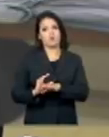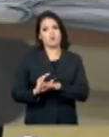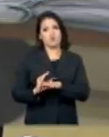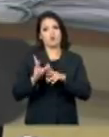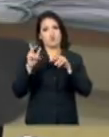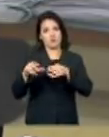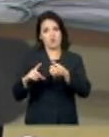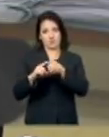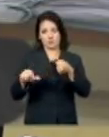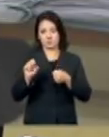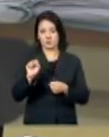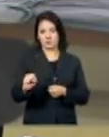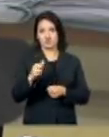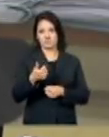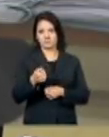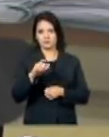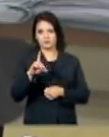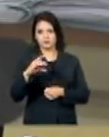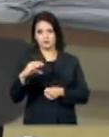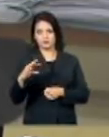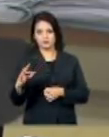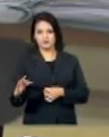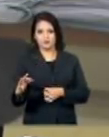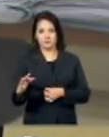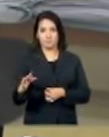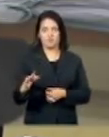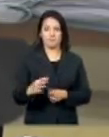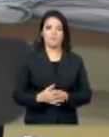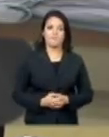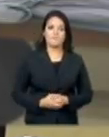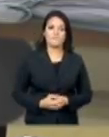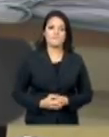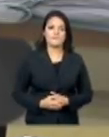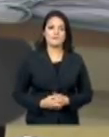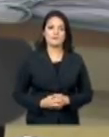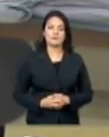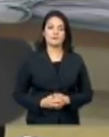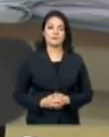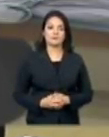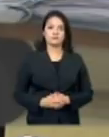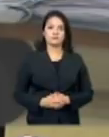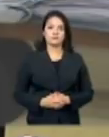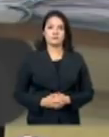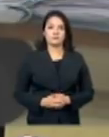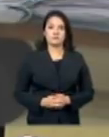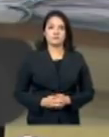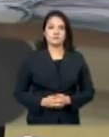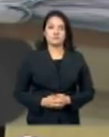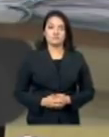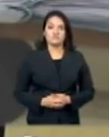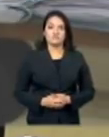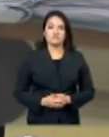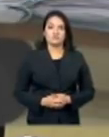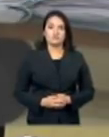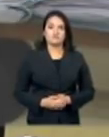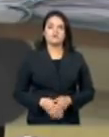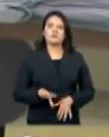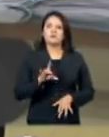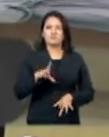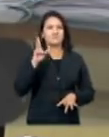do adct interpretação com fome do disco zii feita essa breve retrospectiva